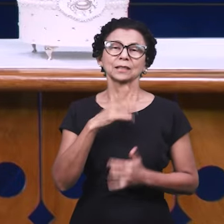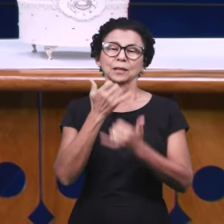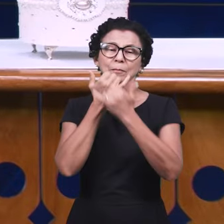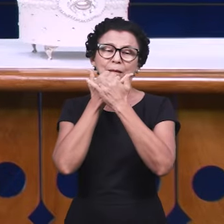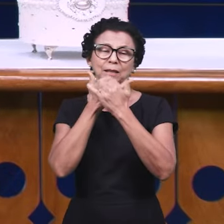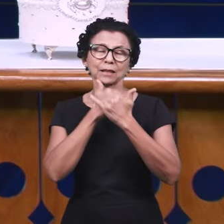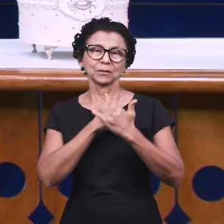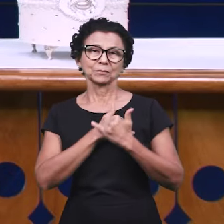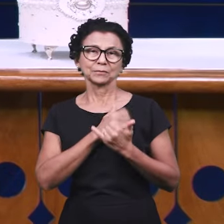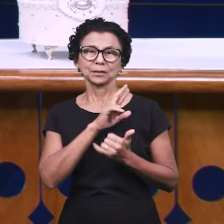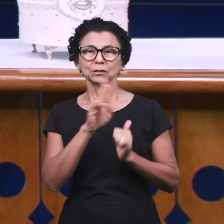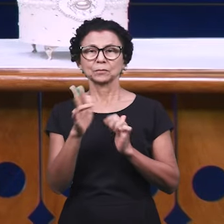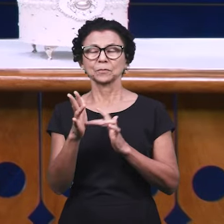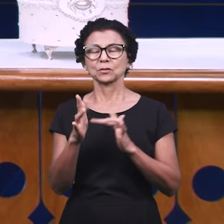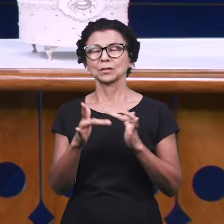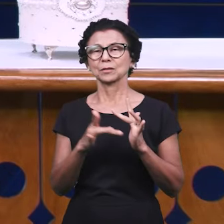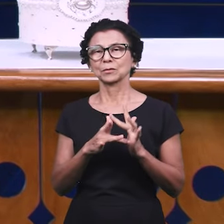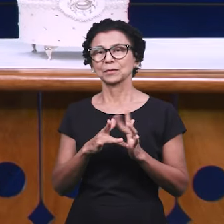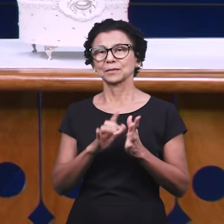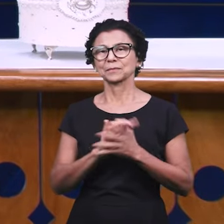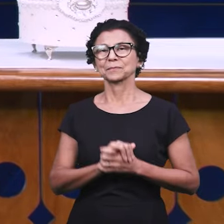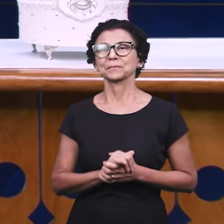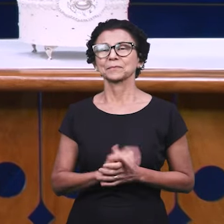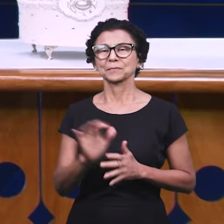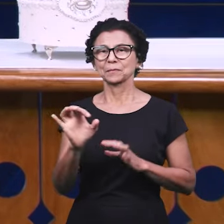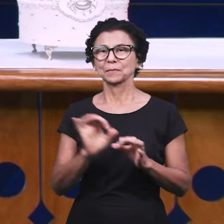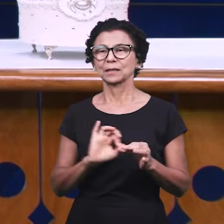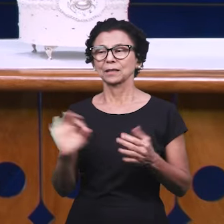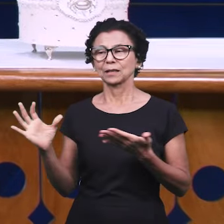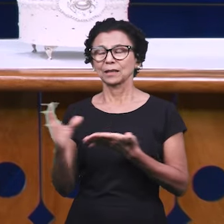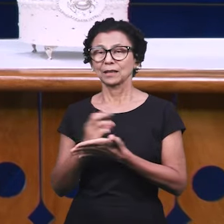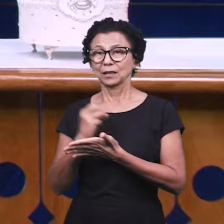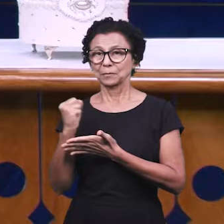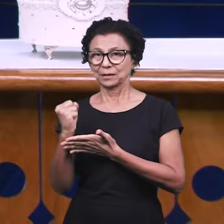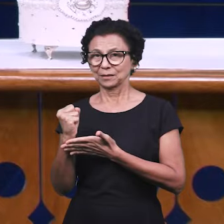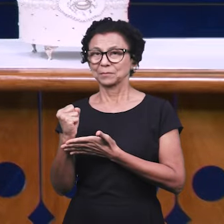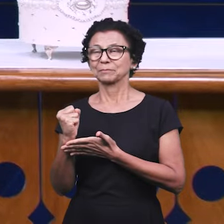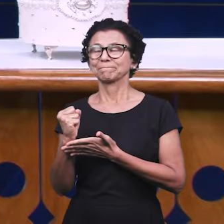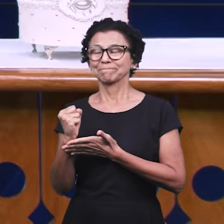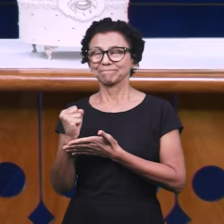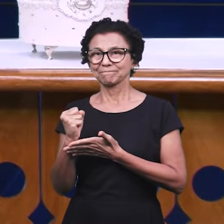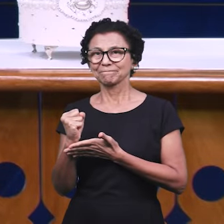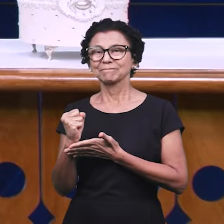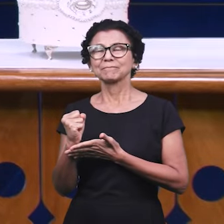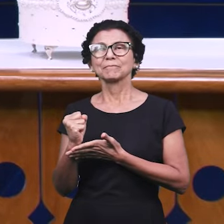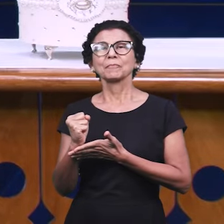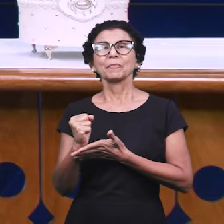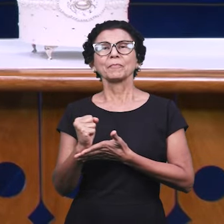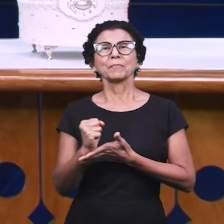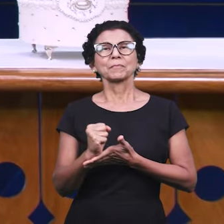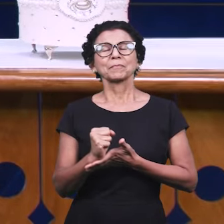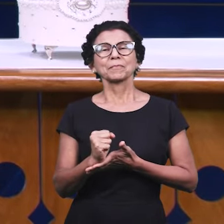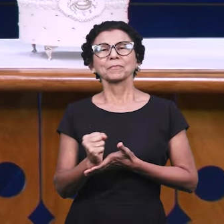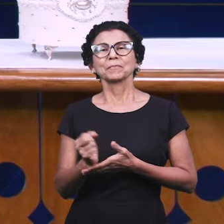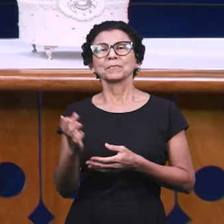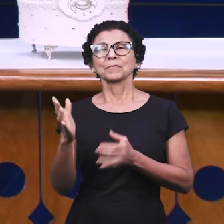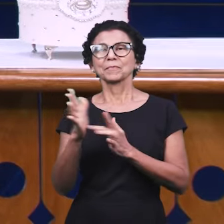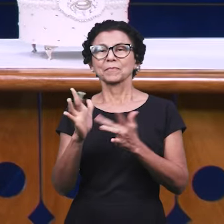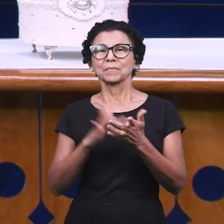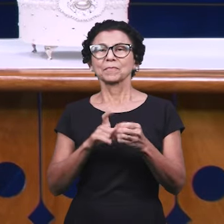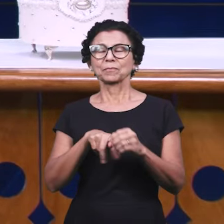Deus, alcançar experiências e se preparar para esse grande e glorioso dia que é o dia da volta do